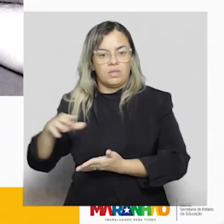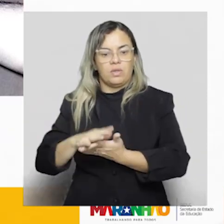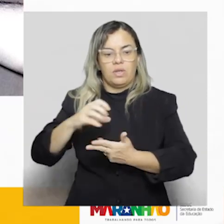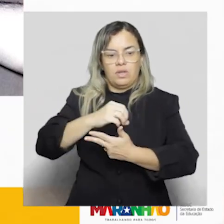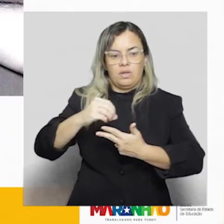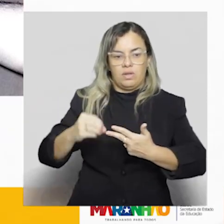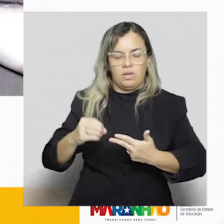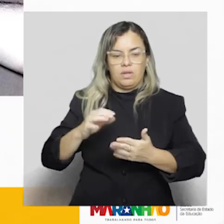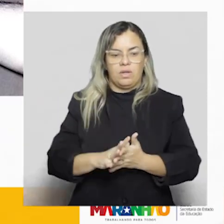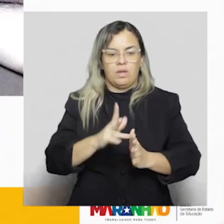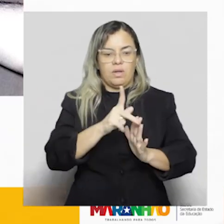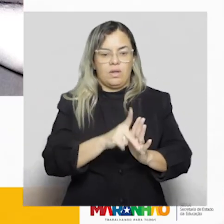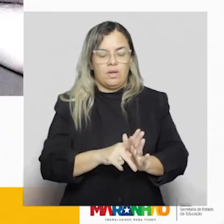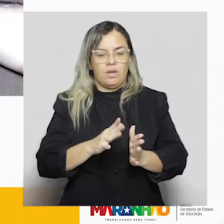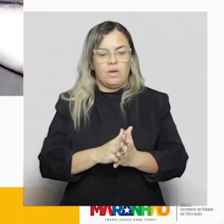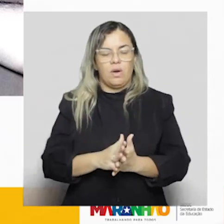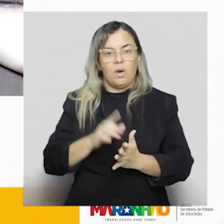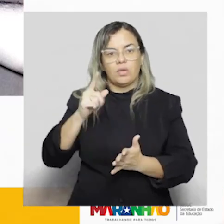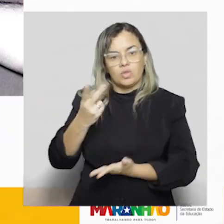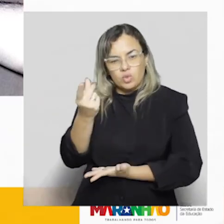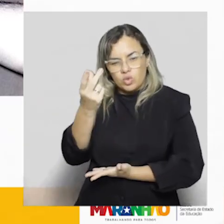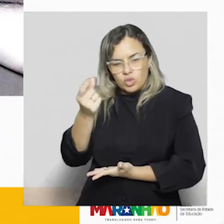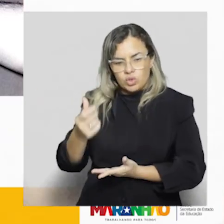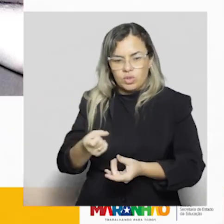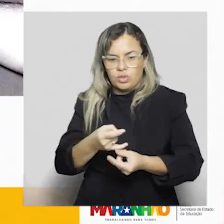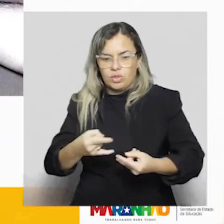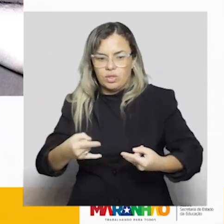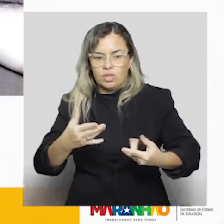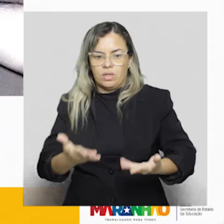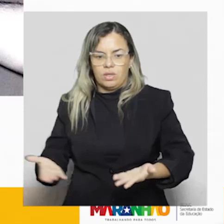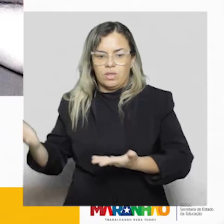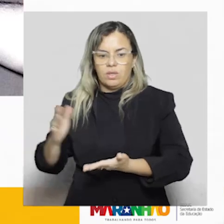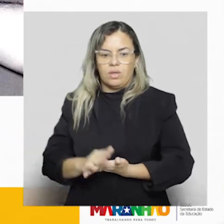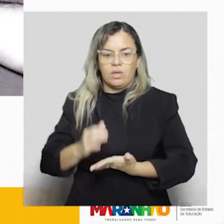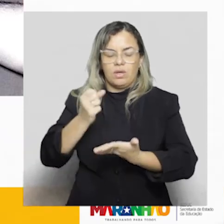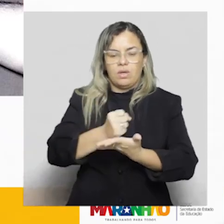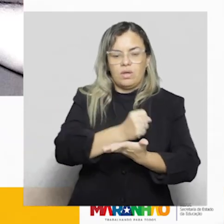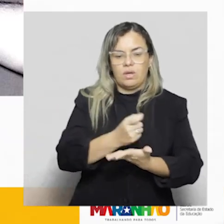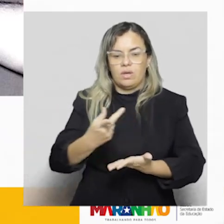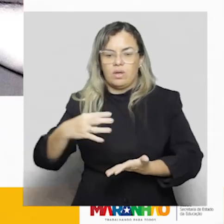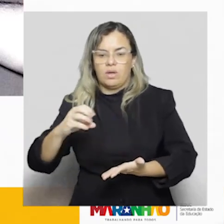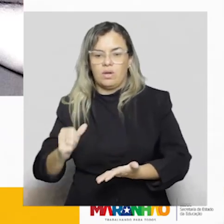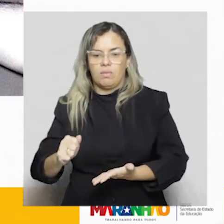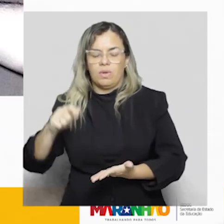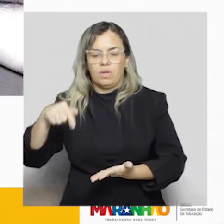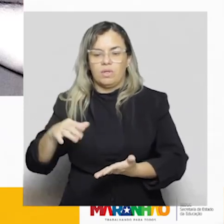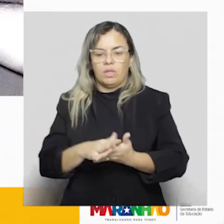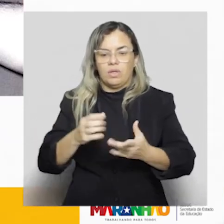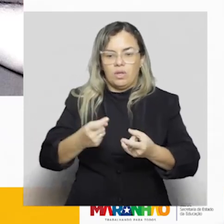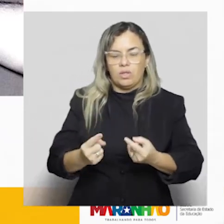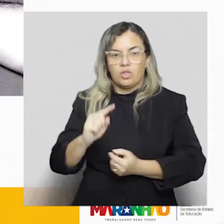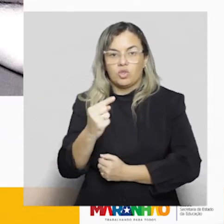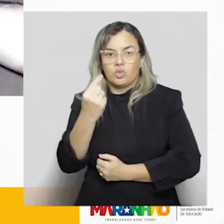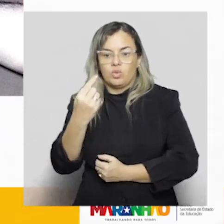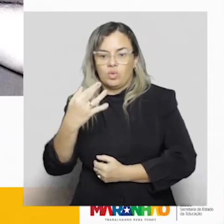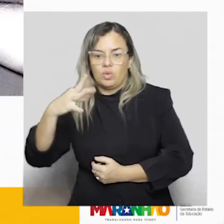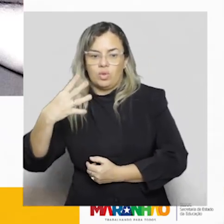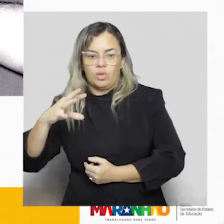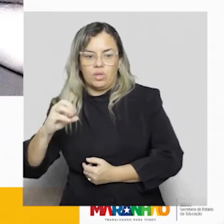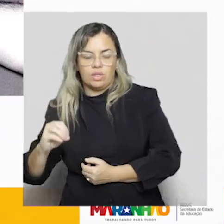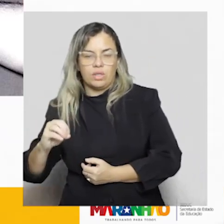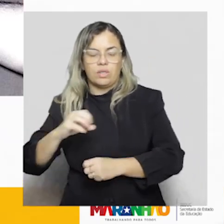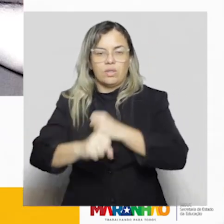Meirelles, Projeto Cédula, selo de goma sobre nota de um cruzeiro de 1975. Né? Vamos